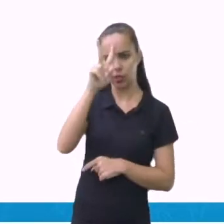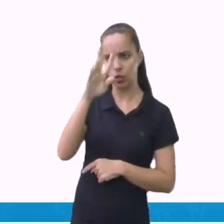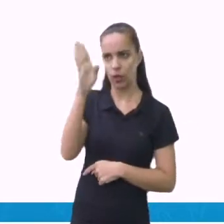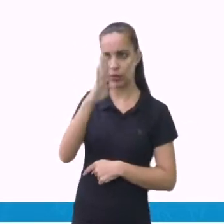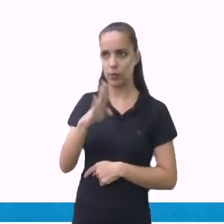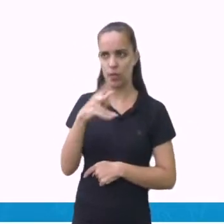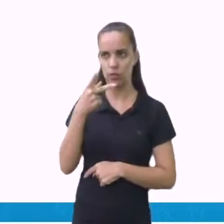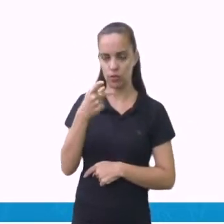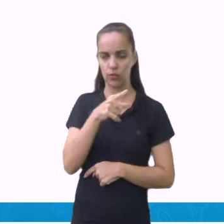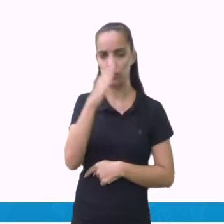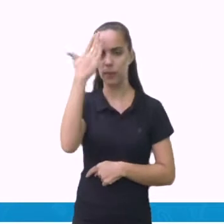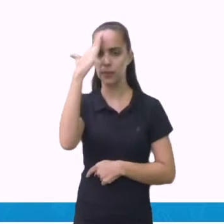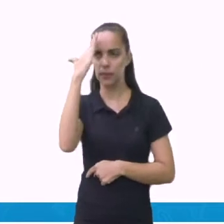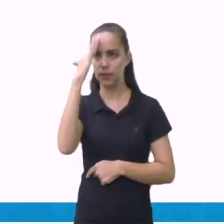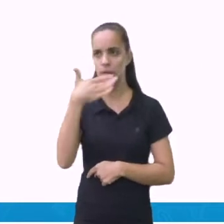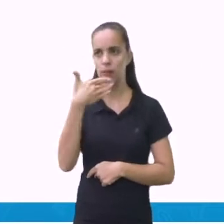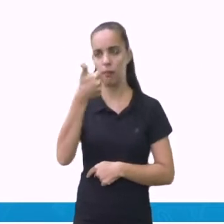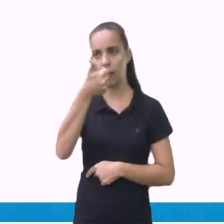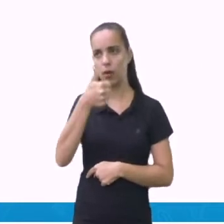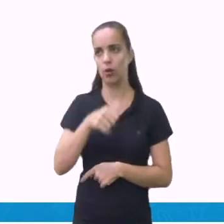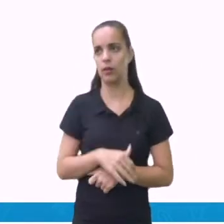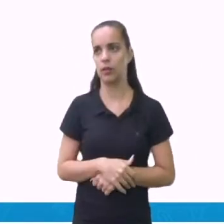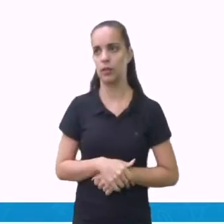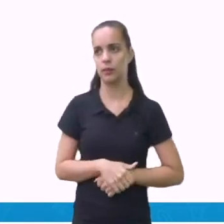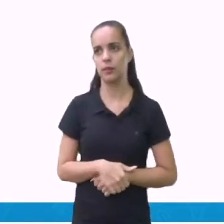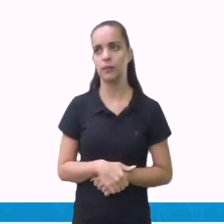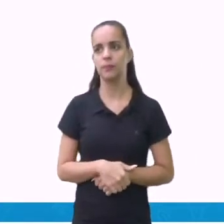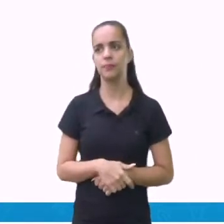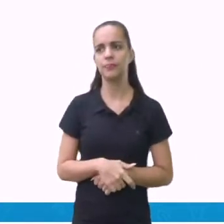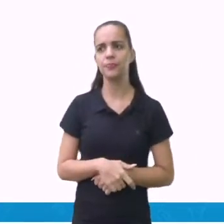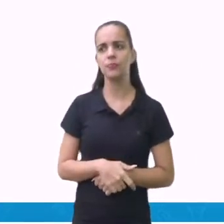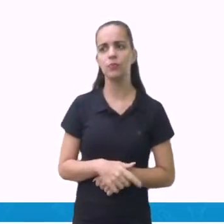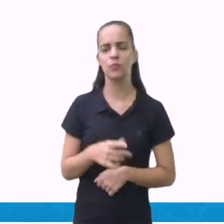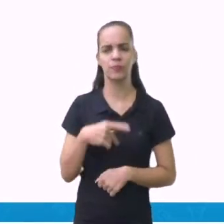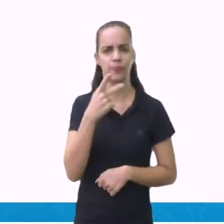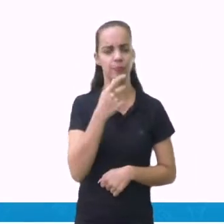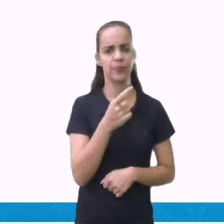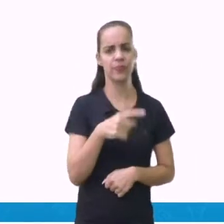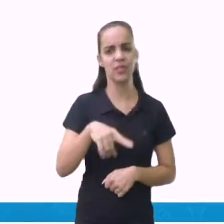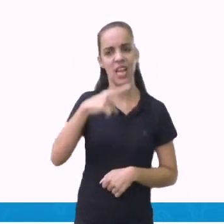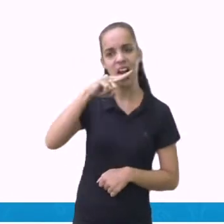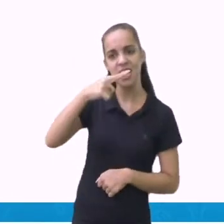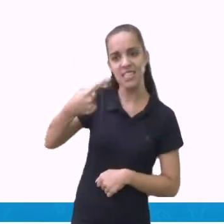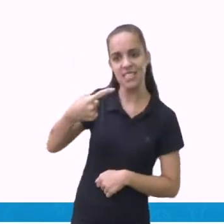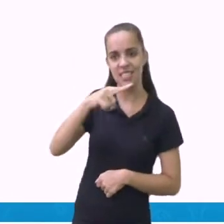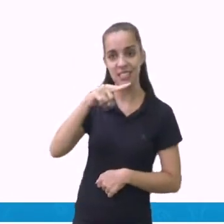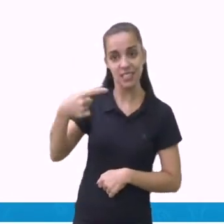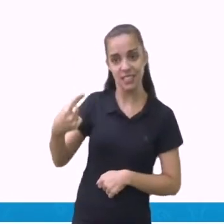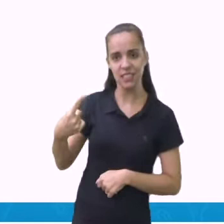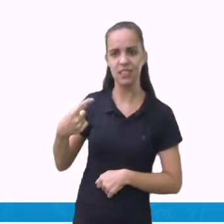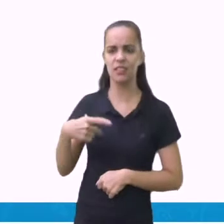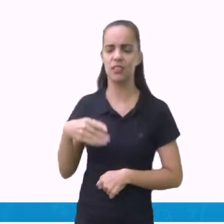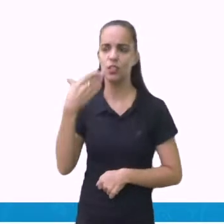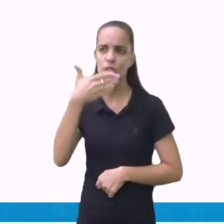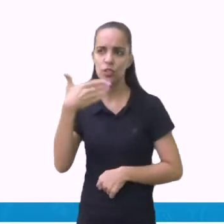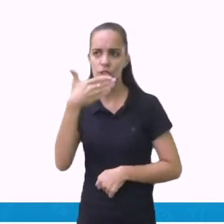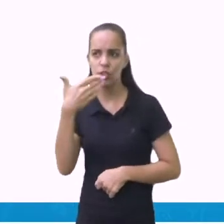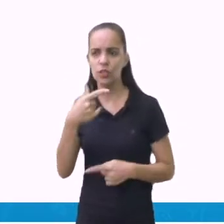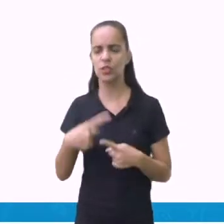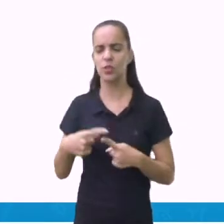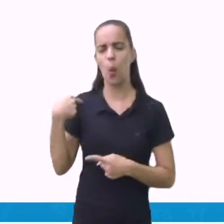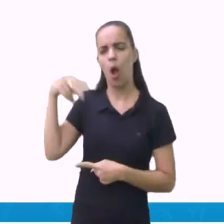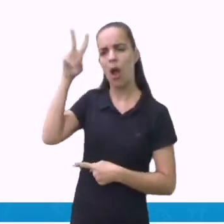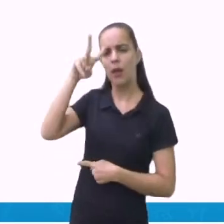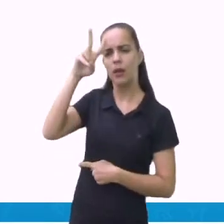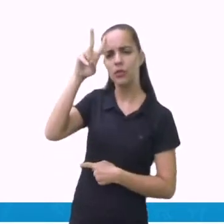vão entender que com a cana-de-açúcar, o pau-brasil diminuindo, essa história do